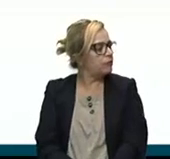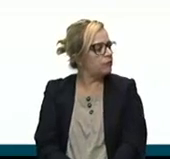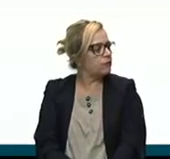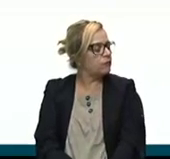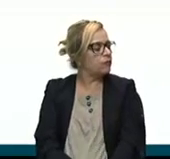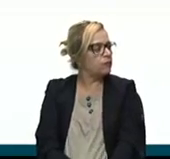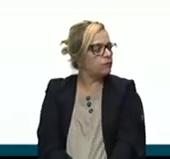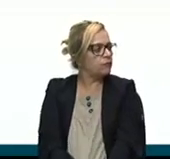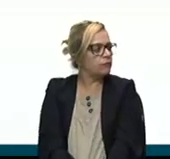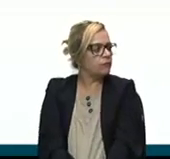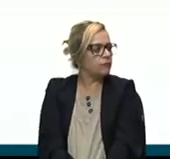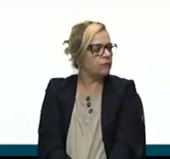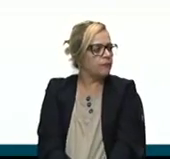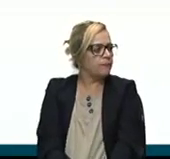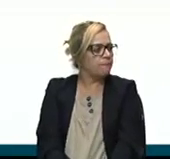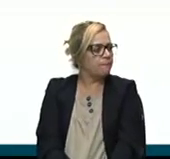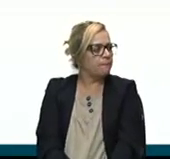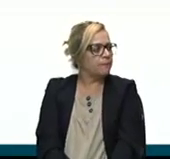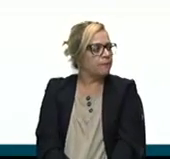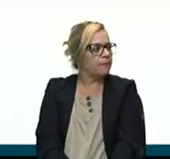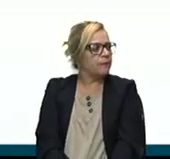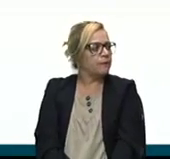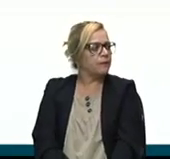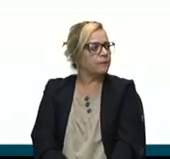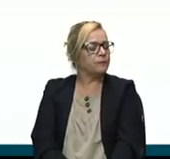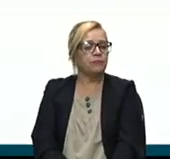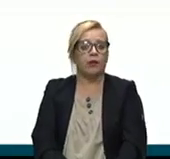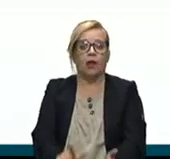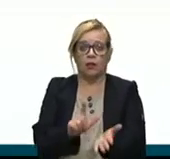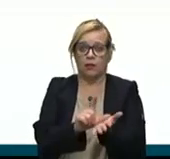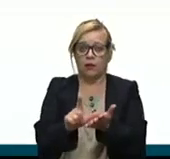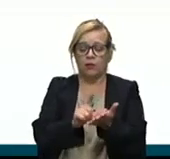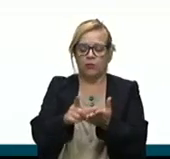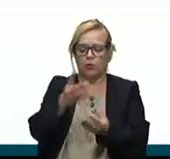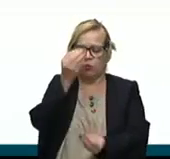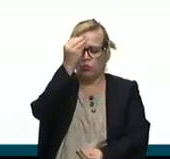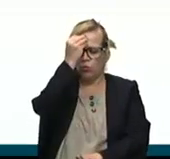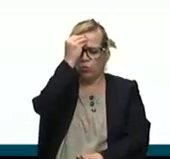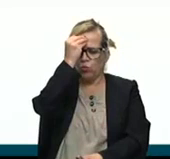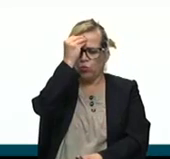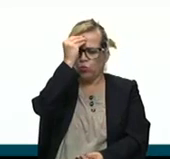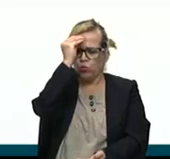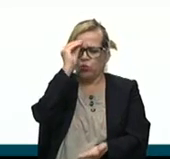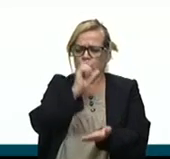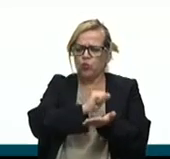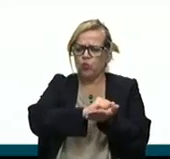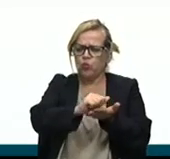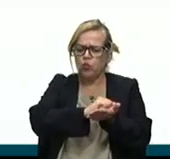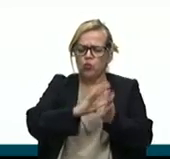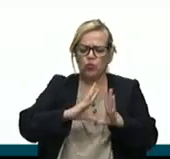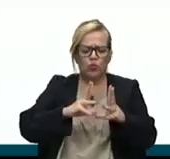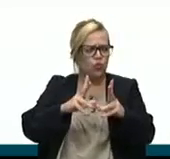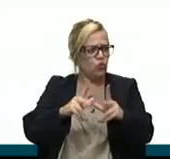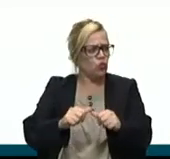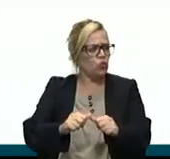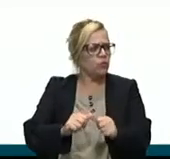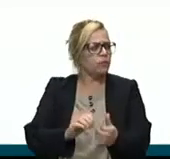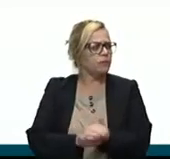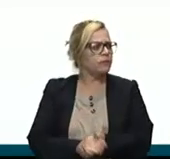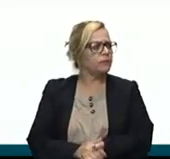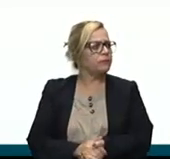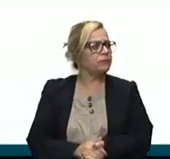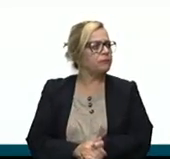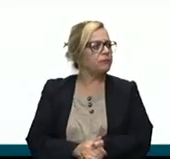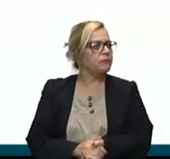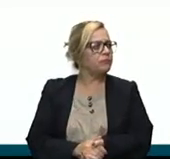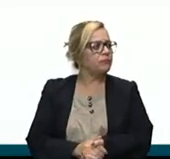precisa fazer, que eu recomendo, é você limpar a memória da calculadora. Então, Shift Mod 3. Você faz um reset na